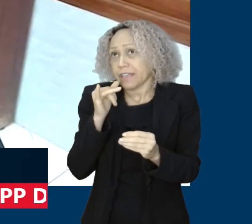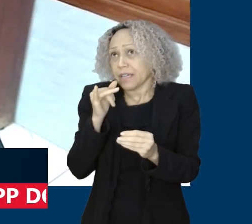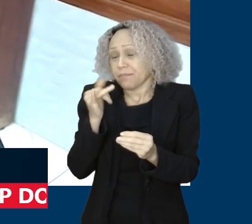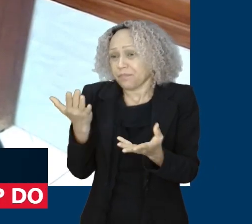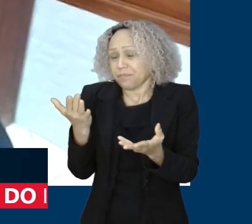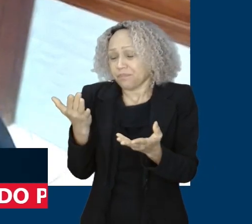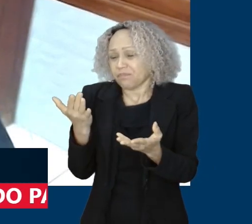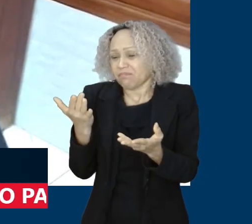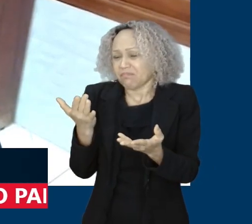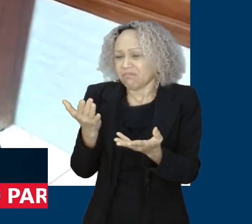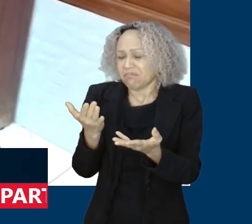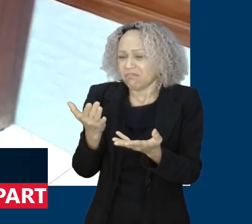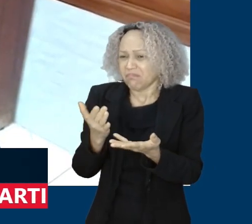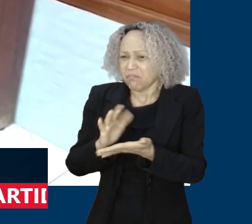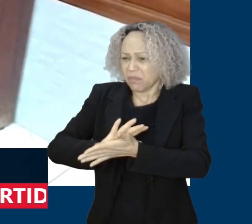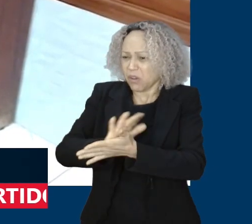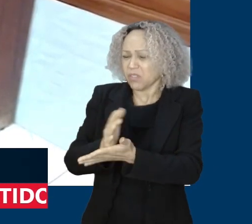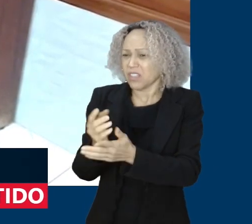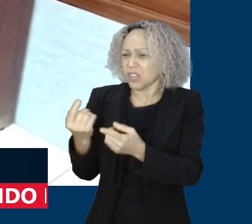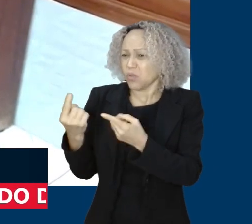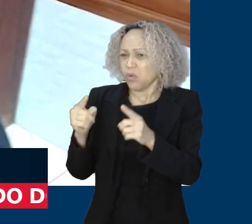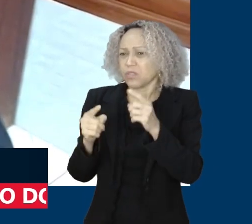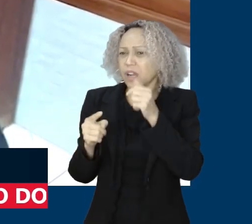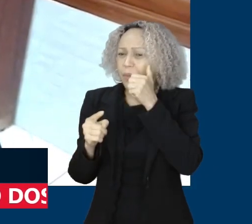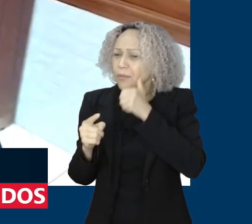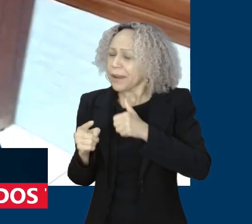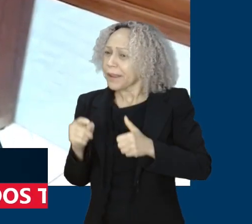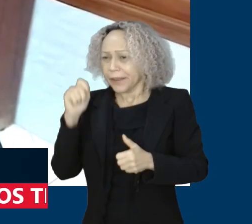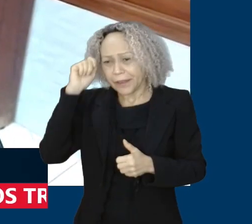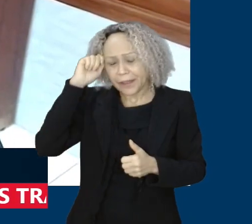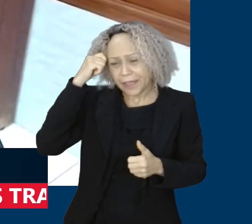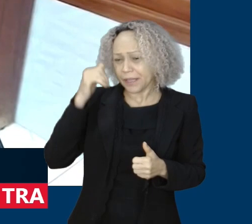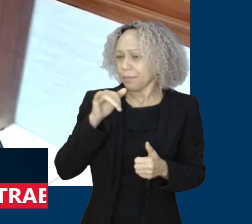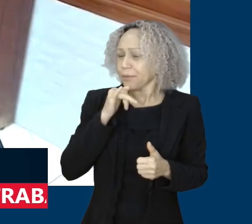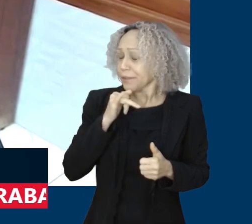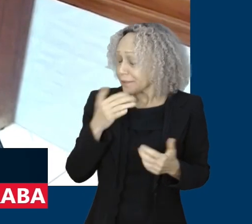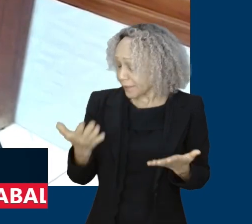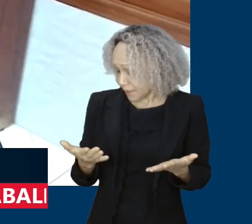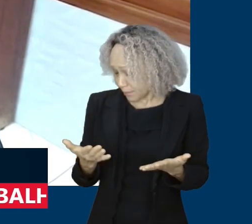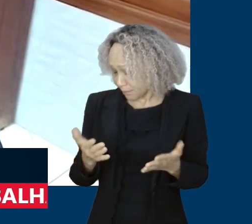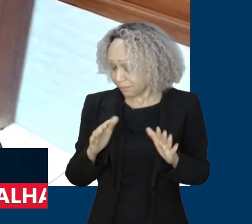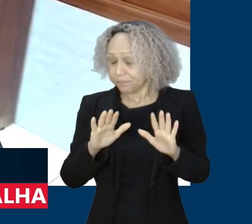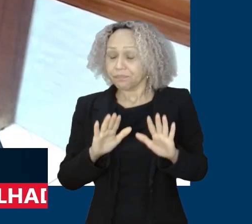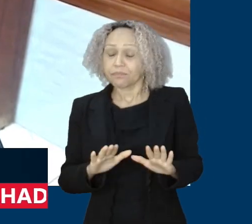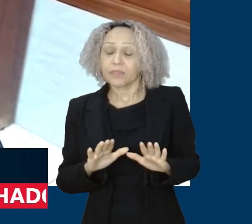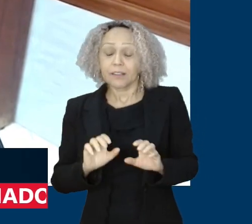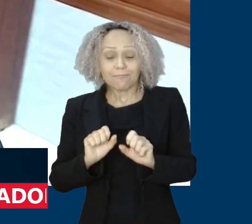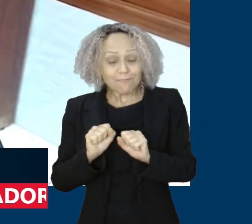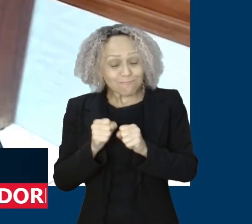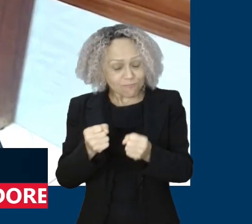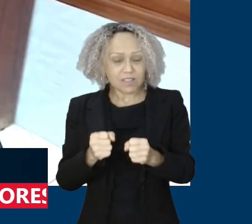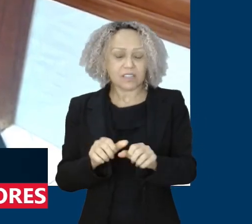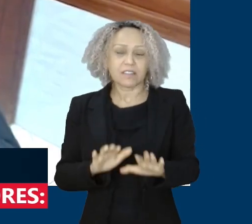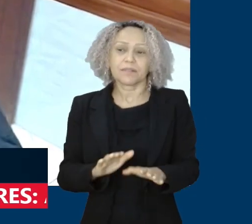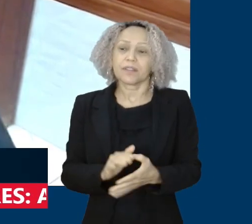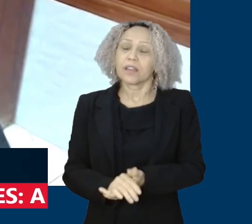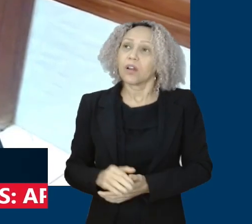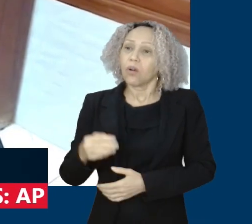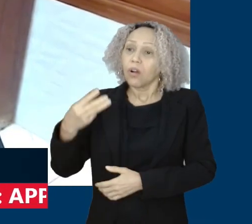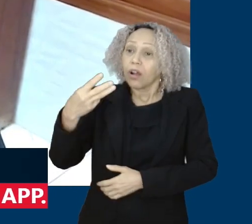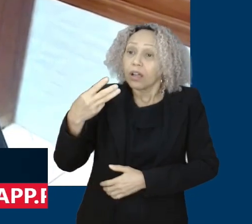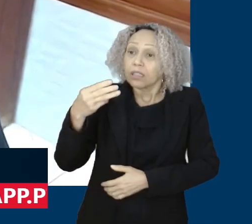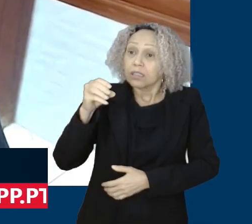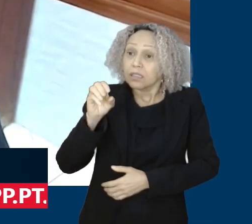mulher negra, mas nesse caso da pergunta específica é 30% das vagas. Olha, claro que é importantíssimo